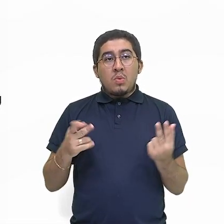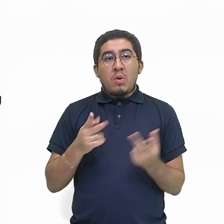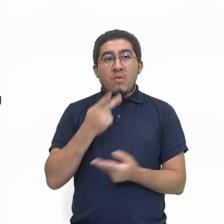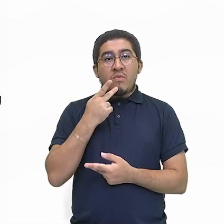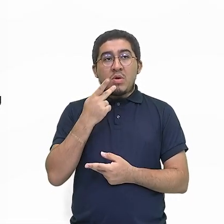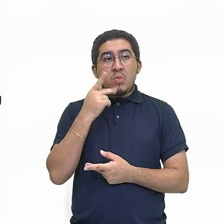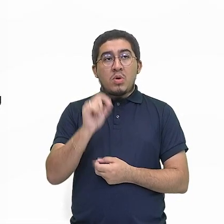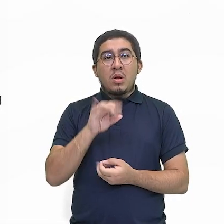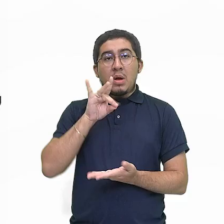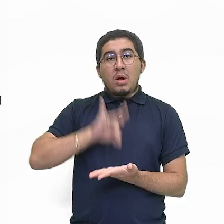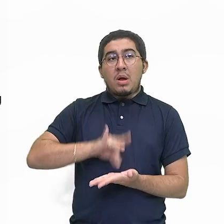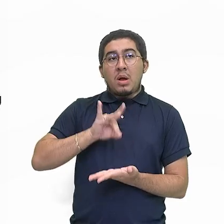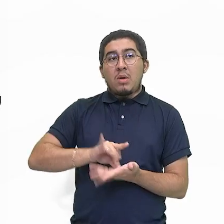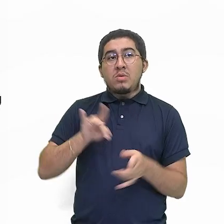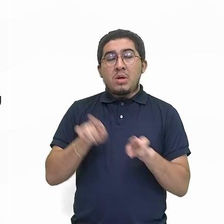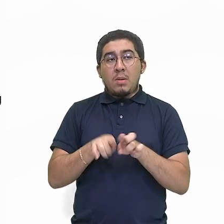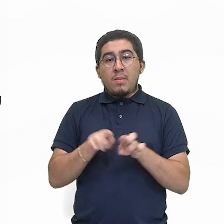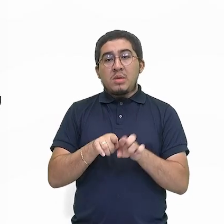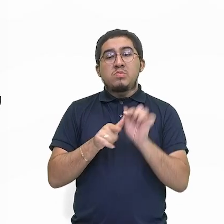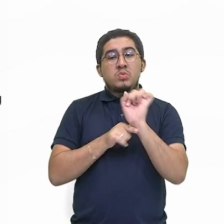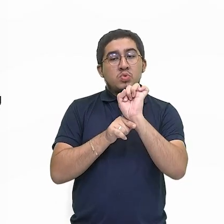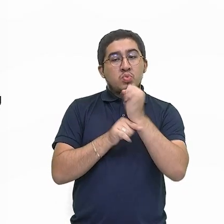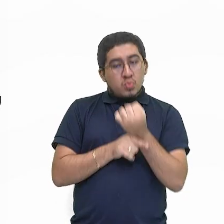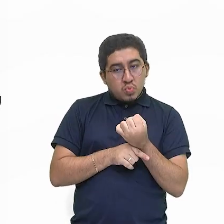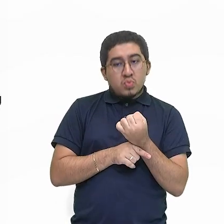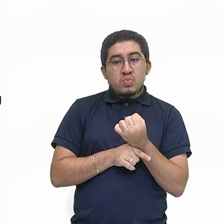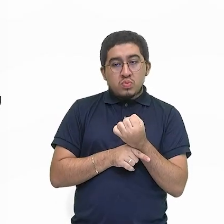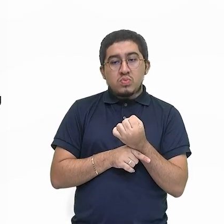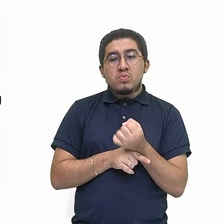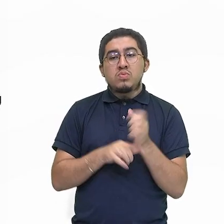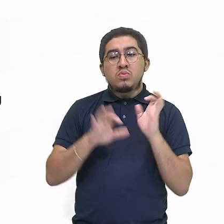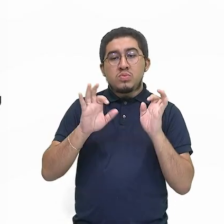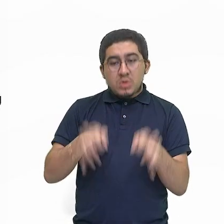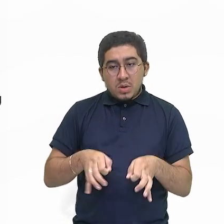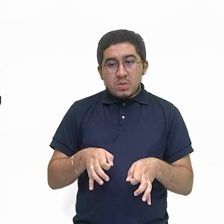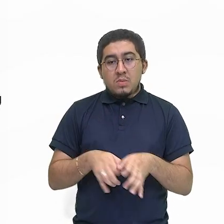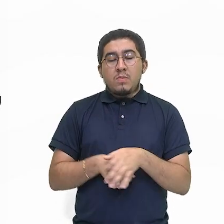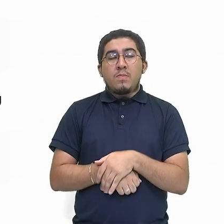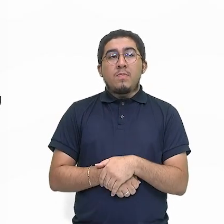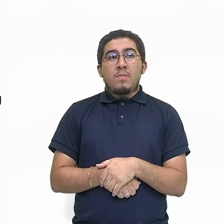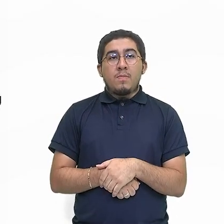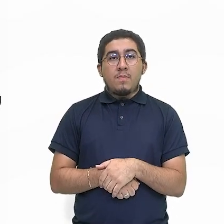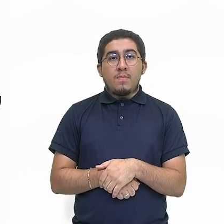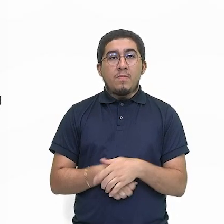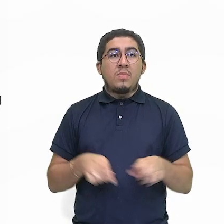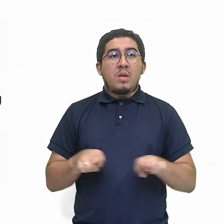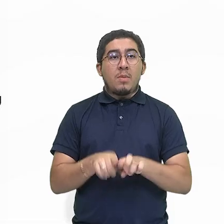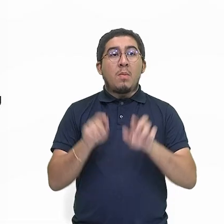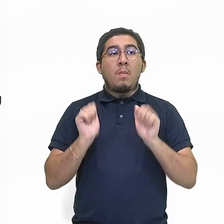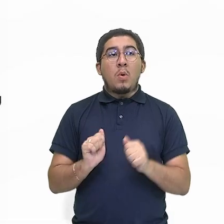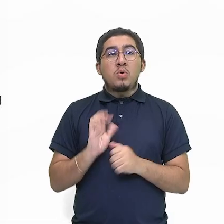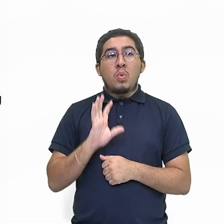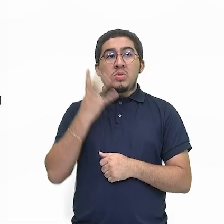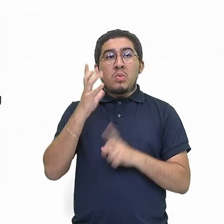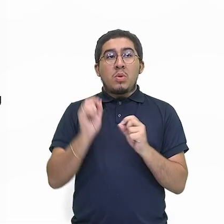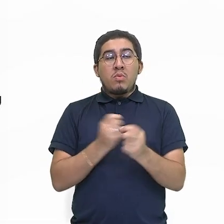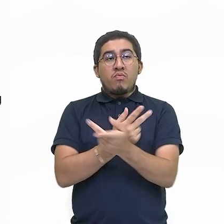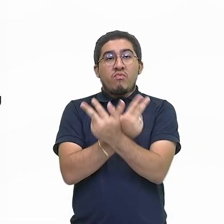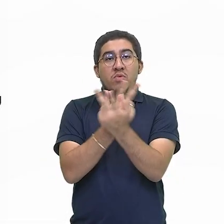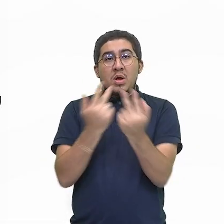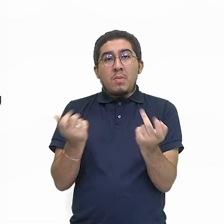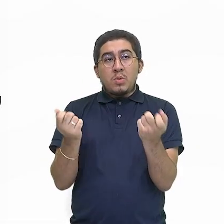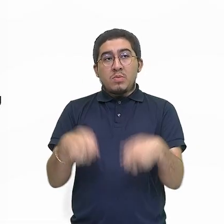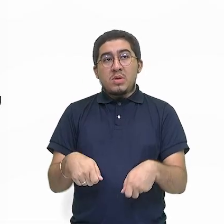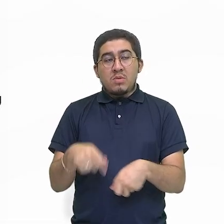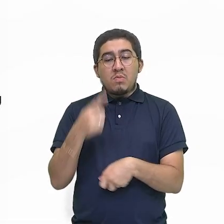na real, concreto, de verdade, é quando dá certo. E isso pode ocorrer de várias